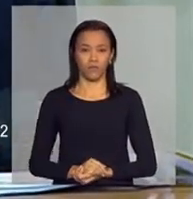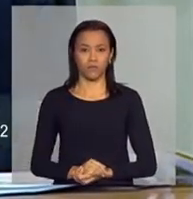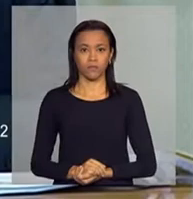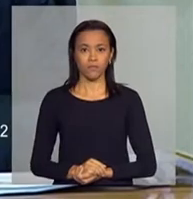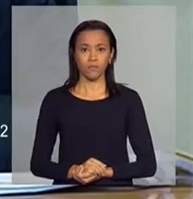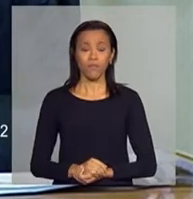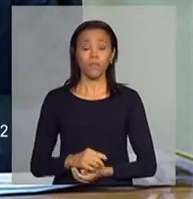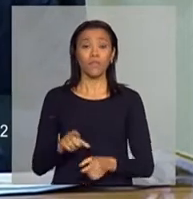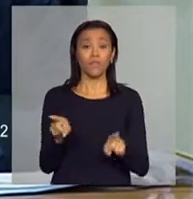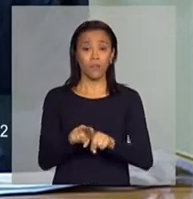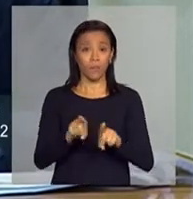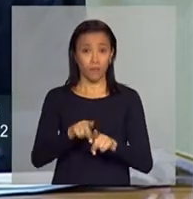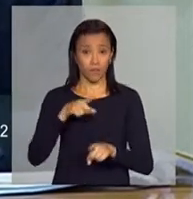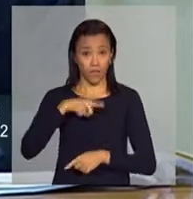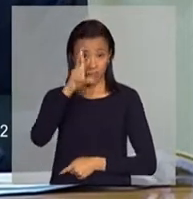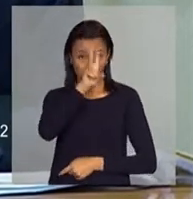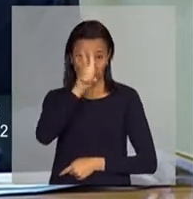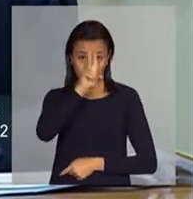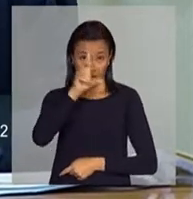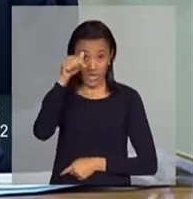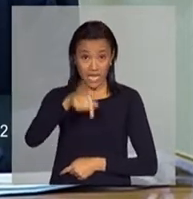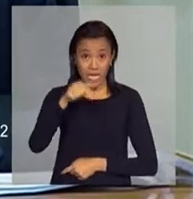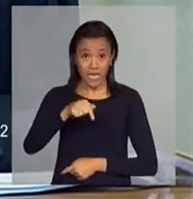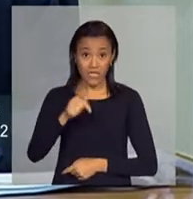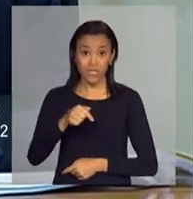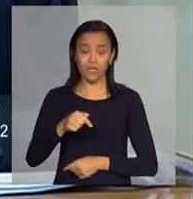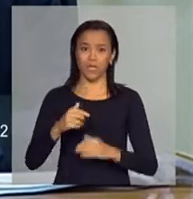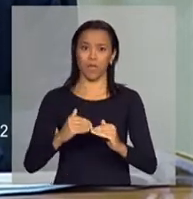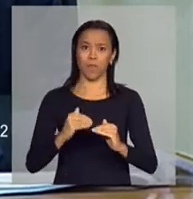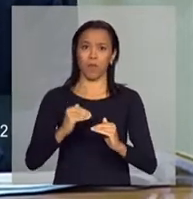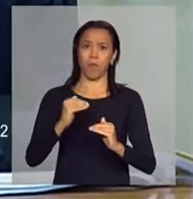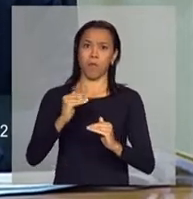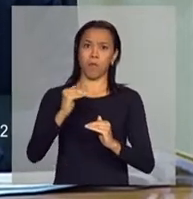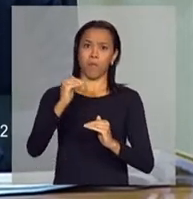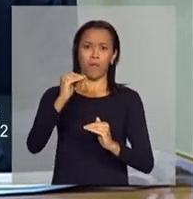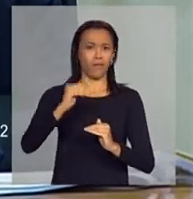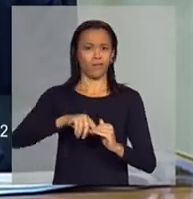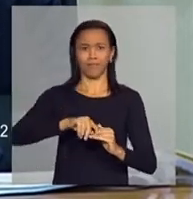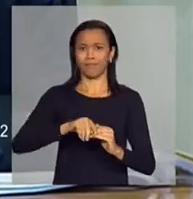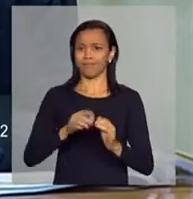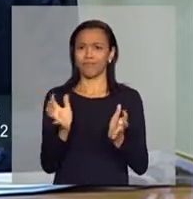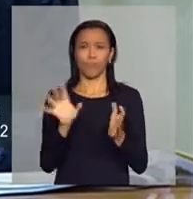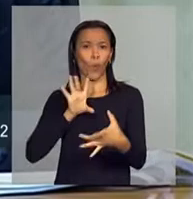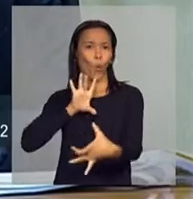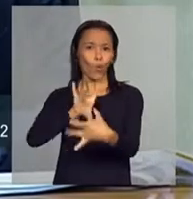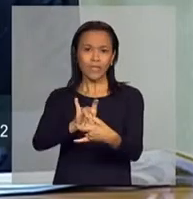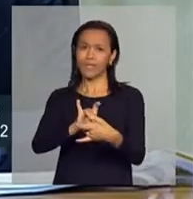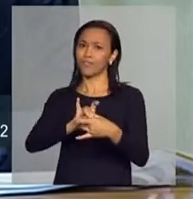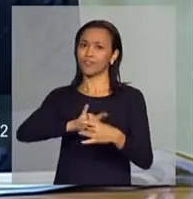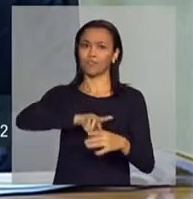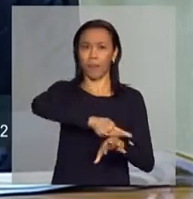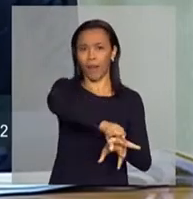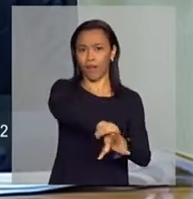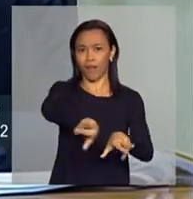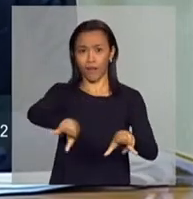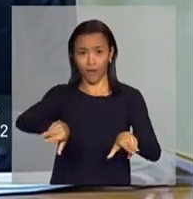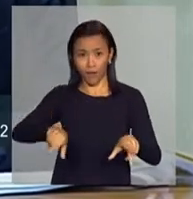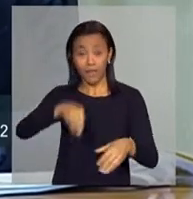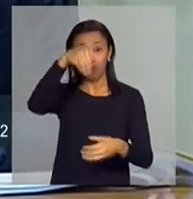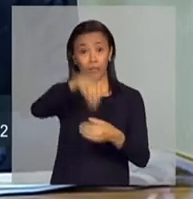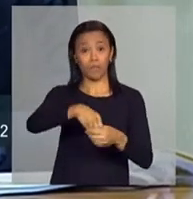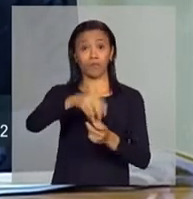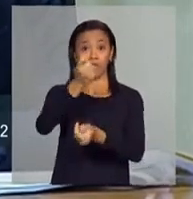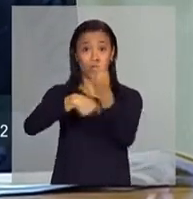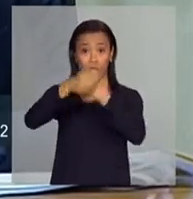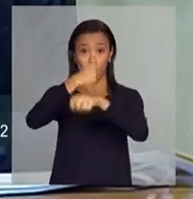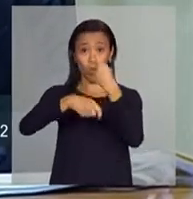temos que lembrar que este crescimento se dá em um cenário adverso da economia internacional a economia internacional